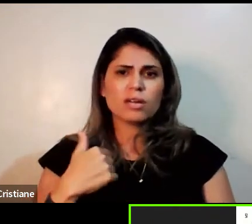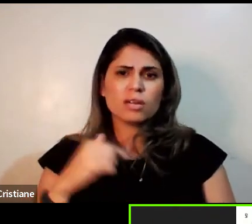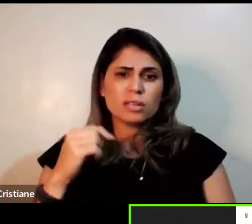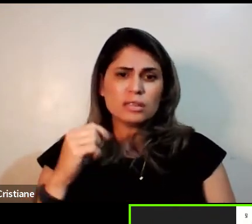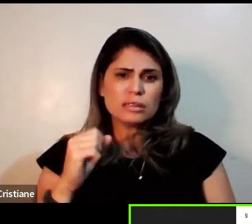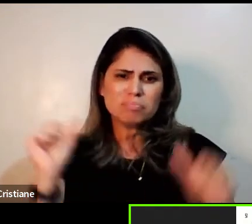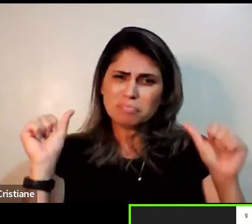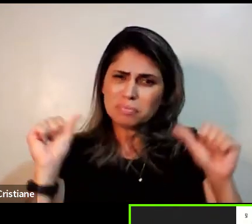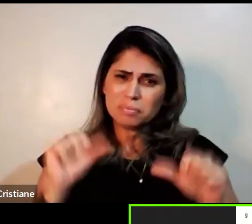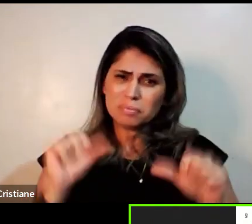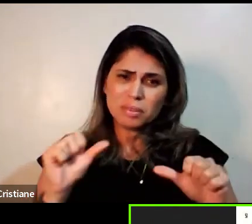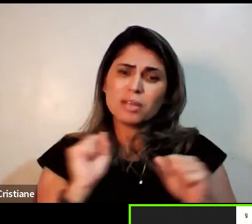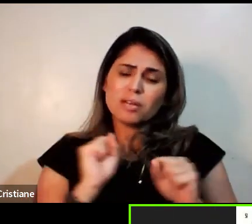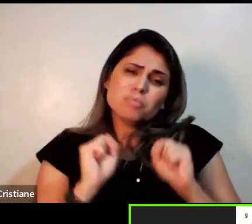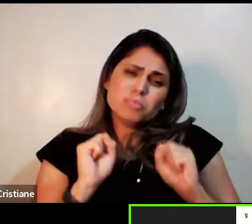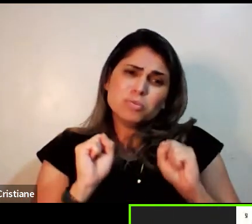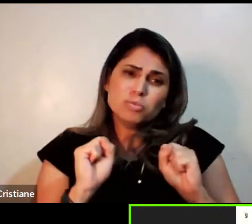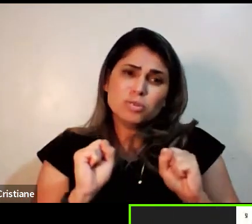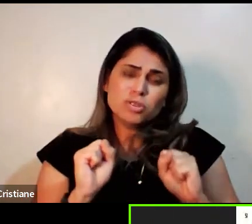era parada.